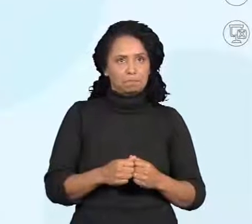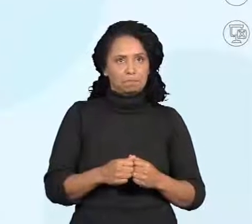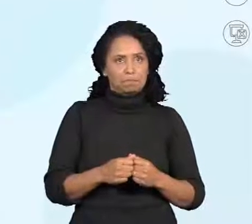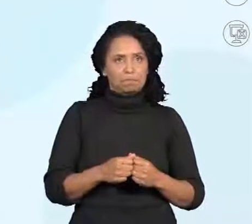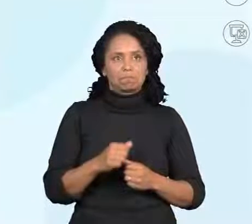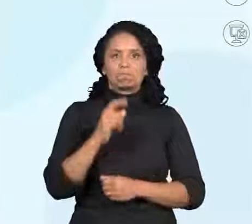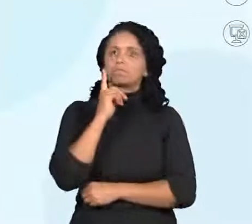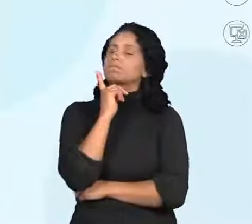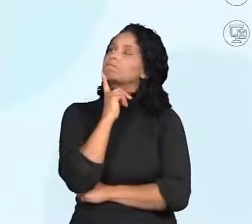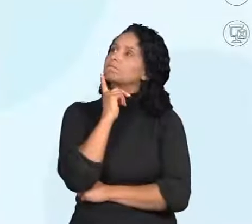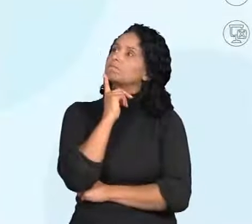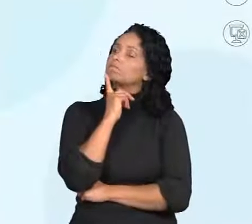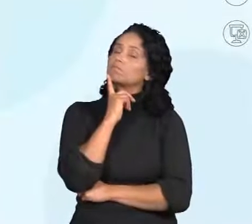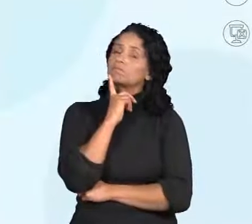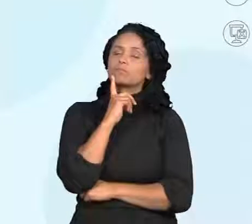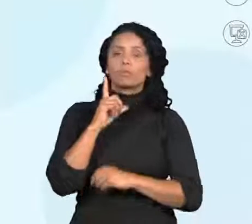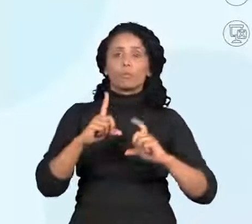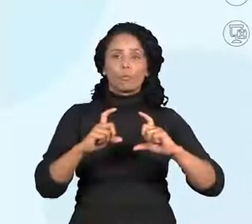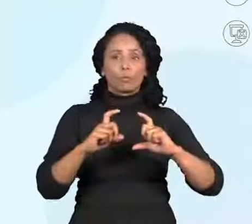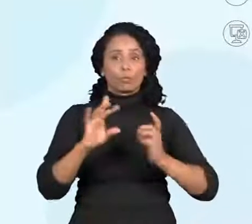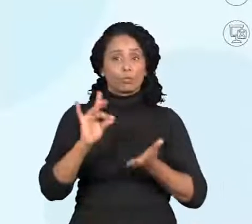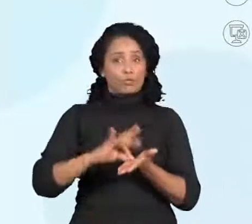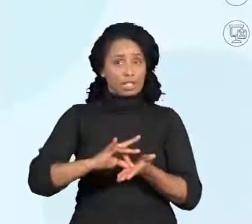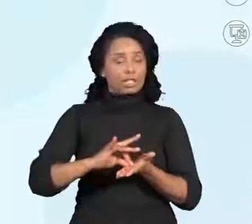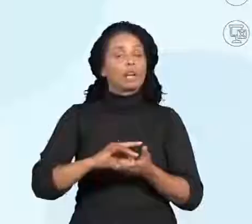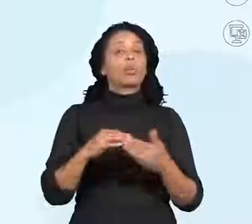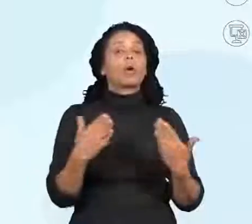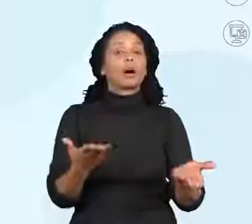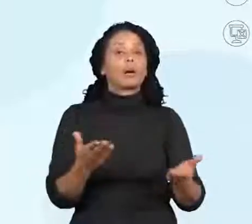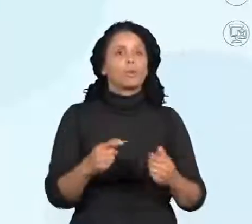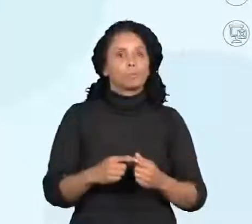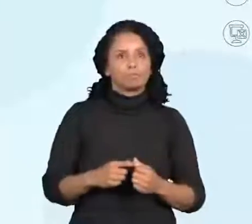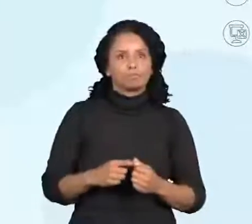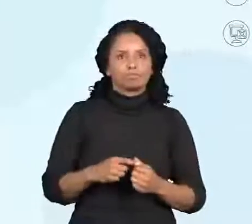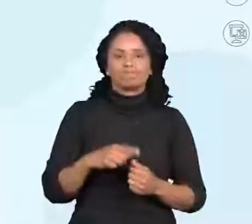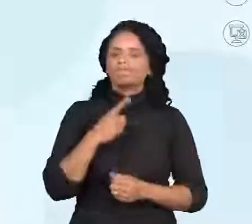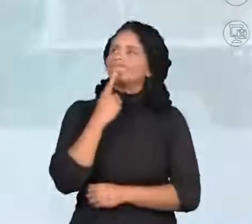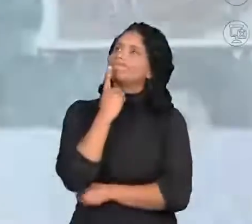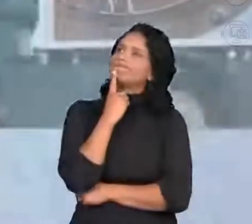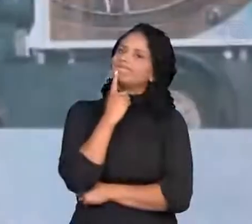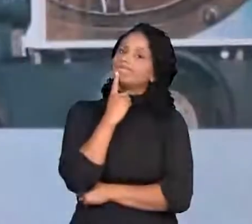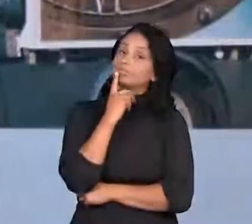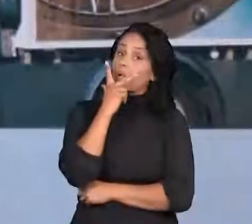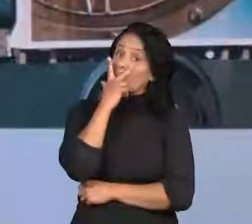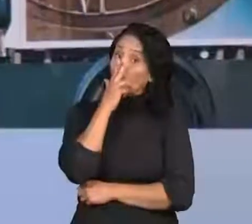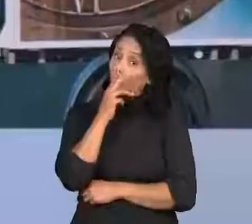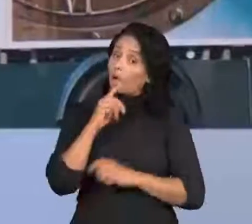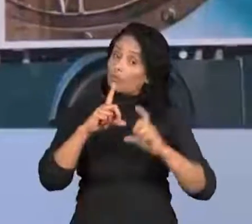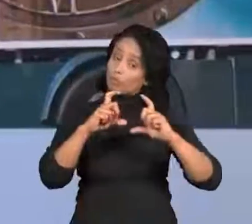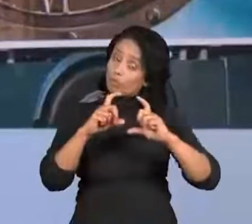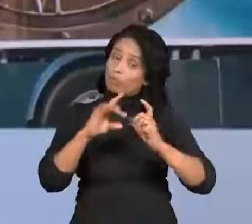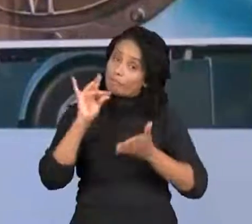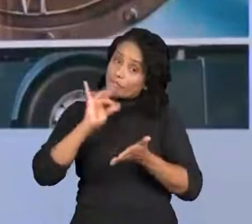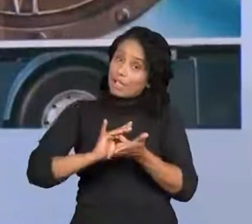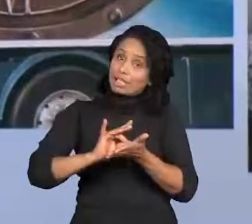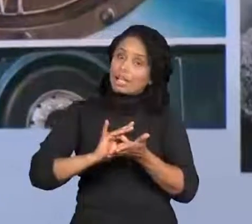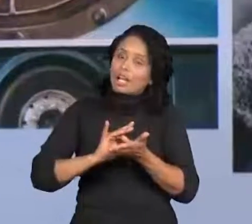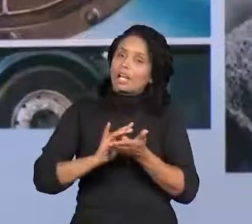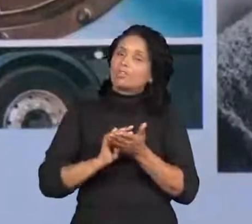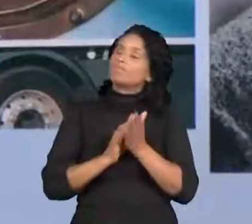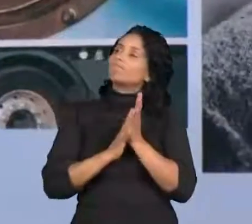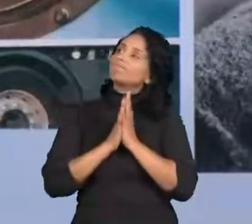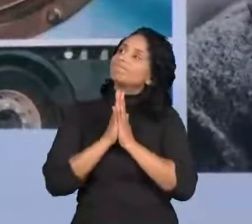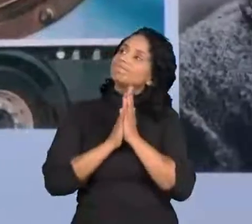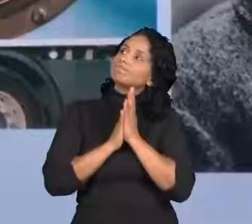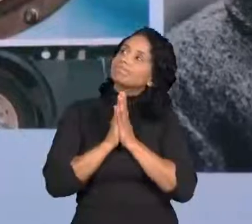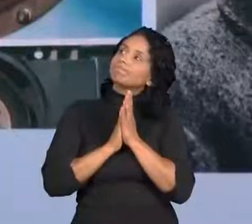fotografia... Eu acho que a fotografia é essa daqui, ó. Vou colocar um X aqui. Certo.